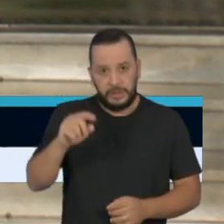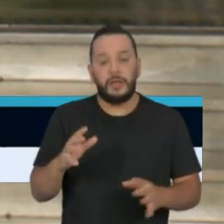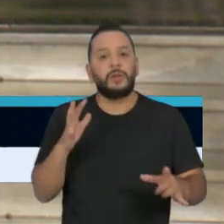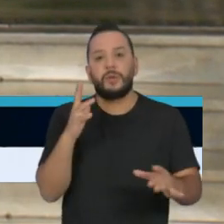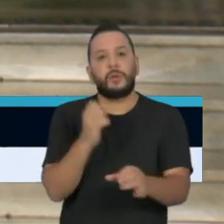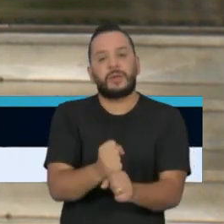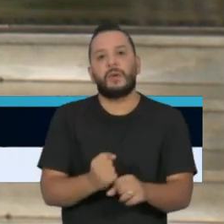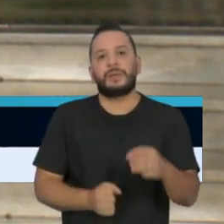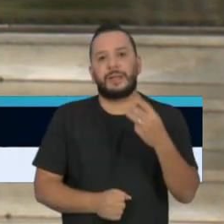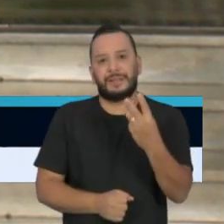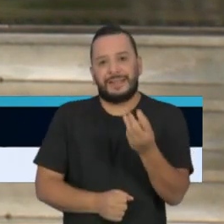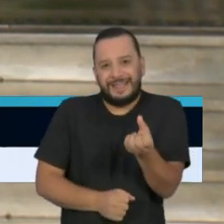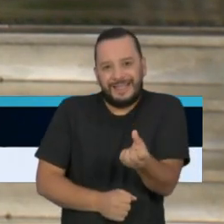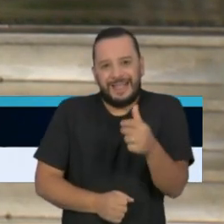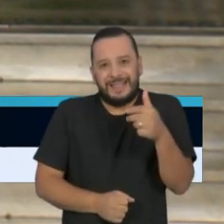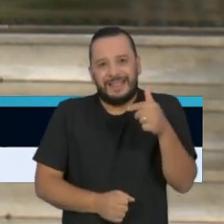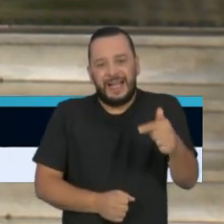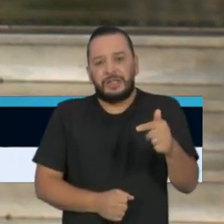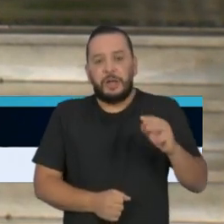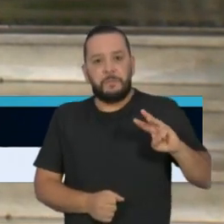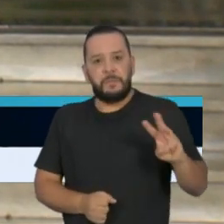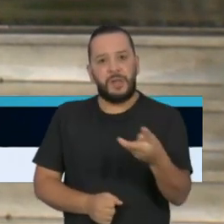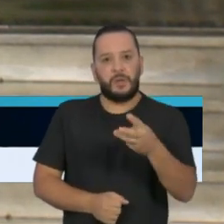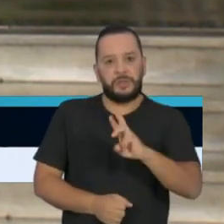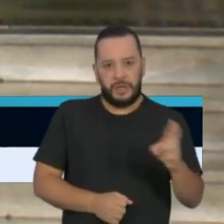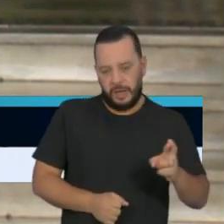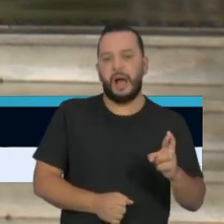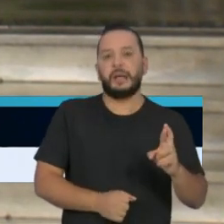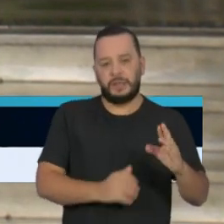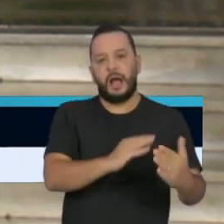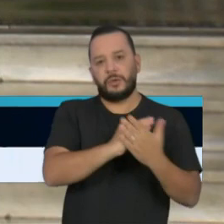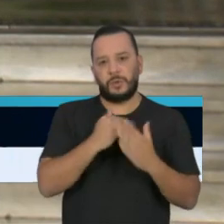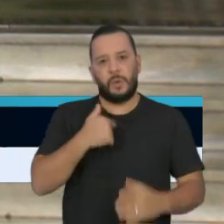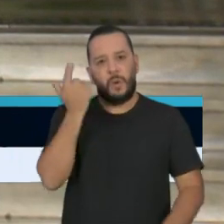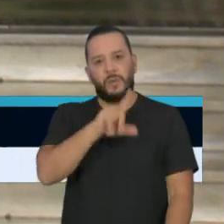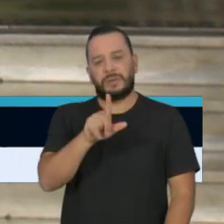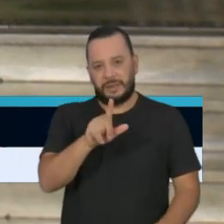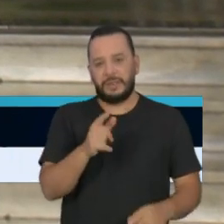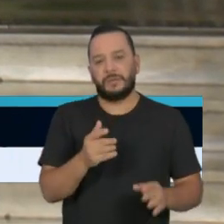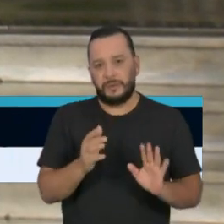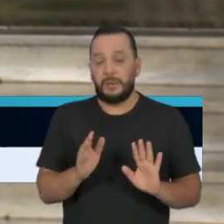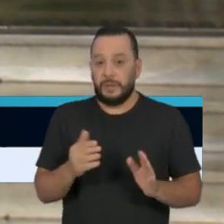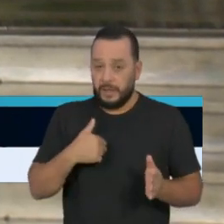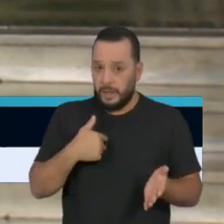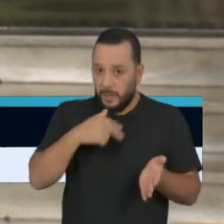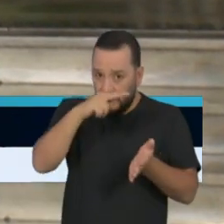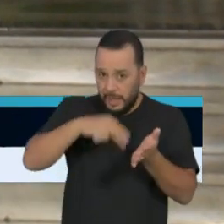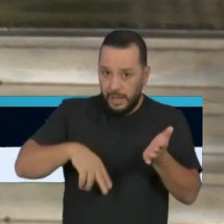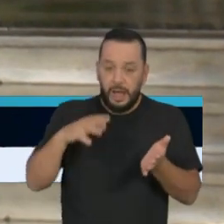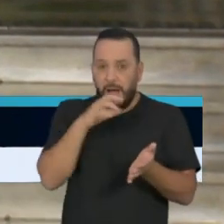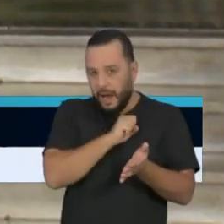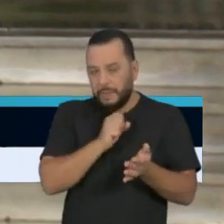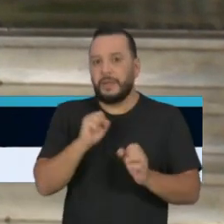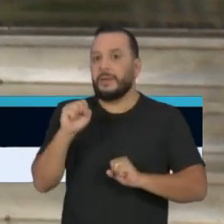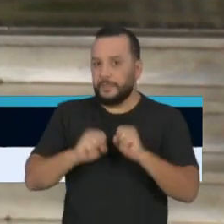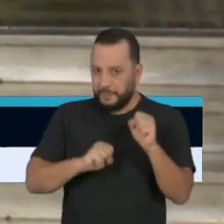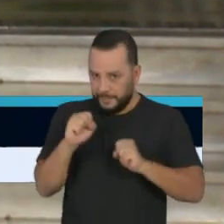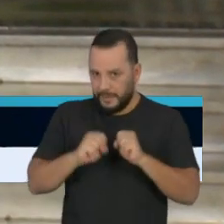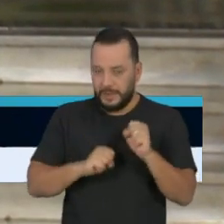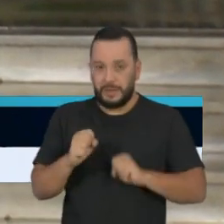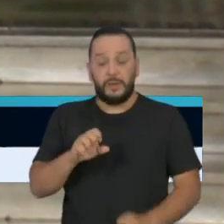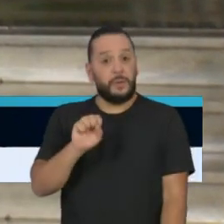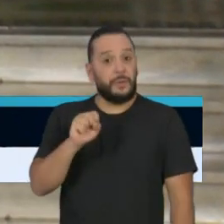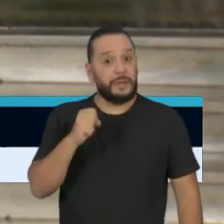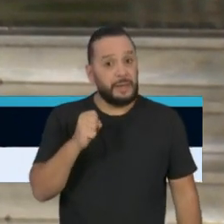milhões de reais. Eu vou tomar liberdade de ler de forma breve, as empresas, foram 83